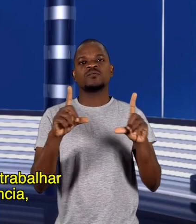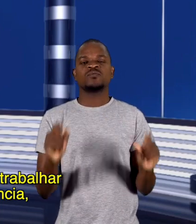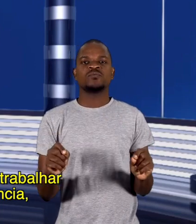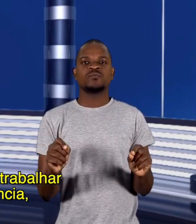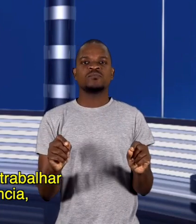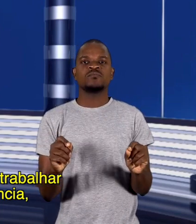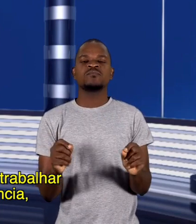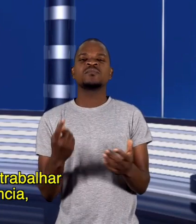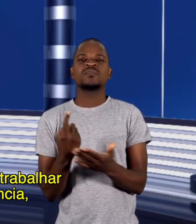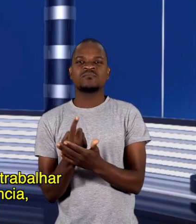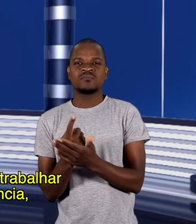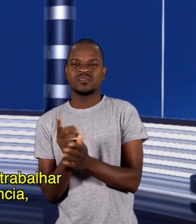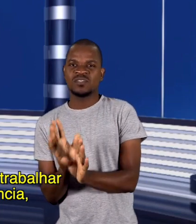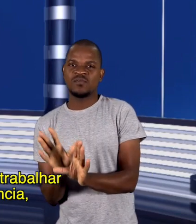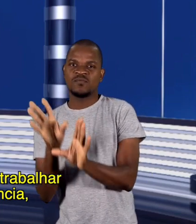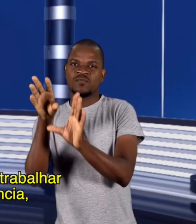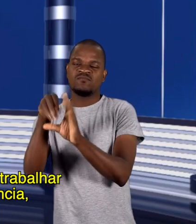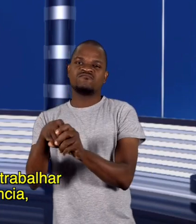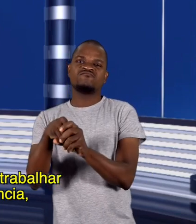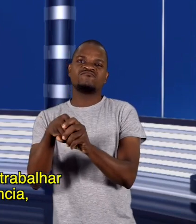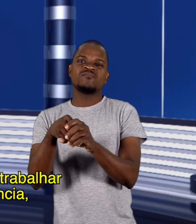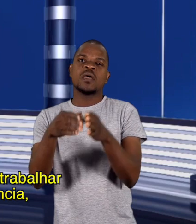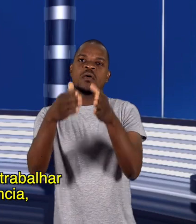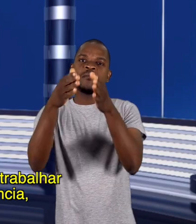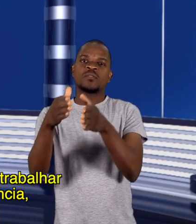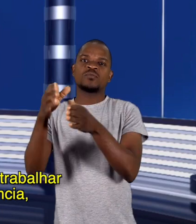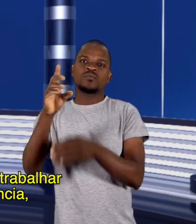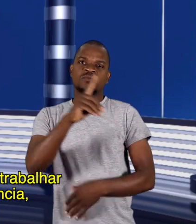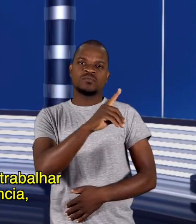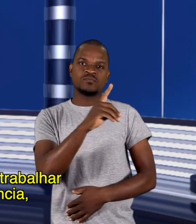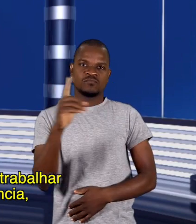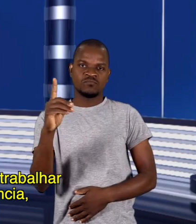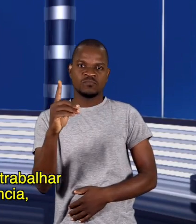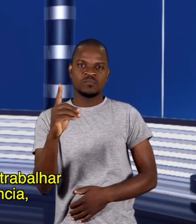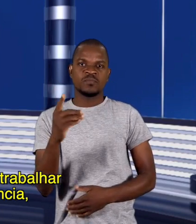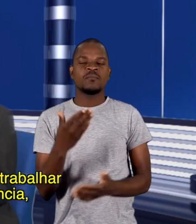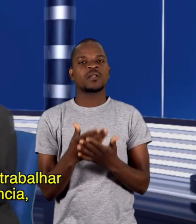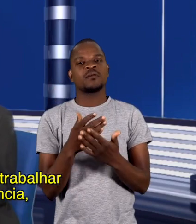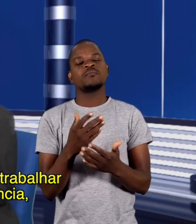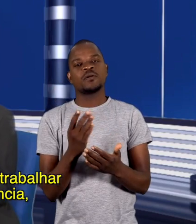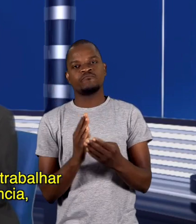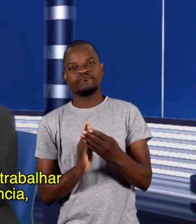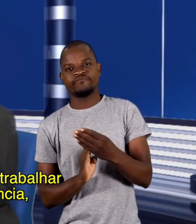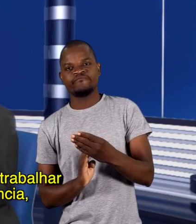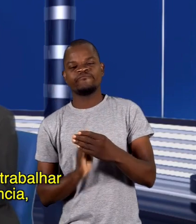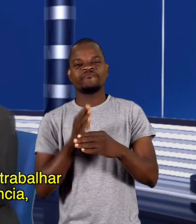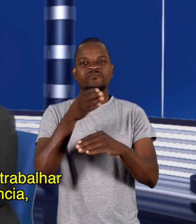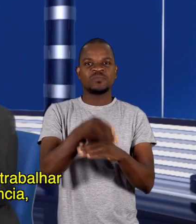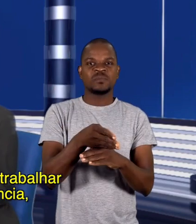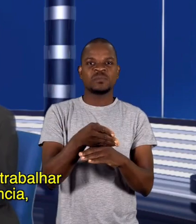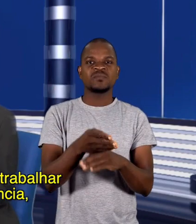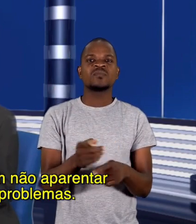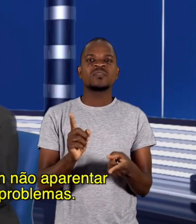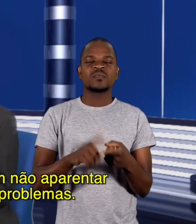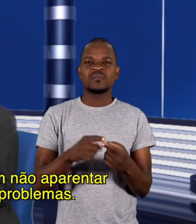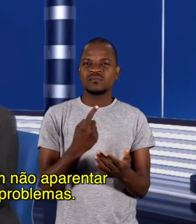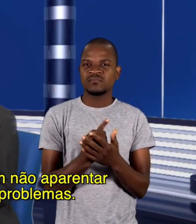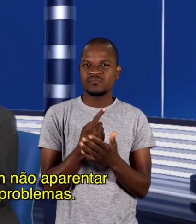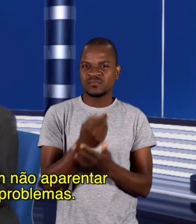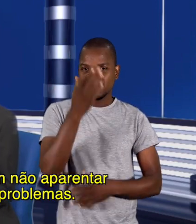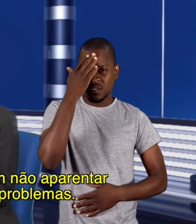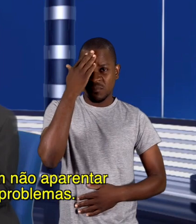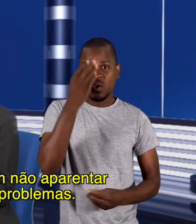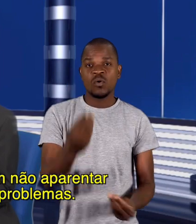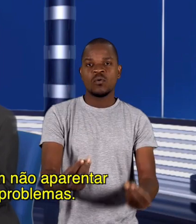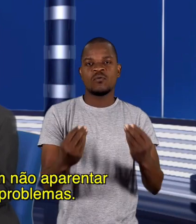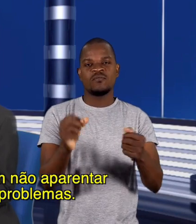com deficiência para termos sucesso e saber como é que devemos trabalhar com as pessoas com deficiência para